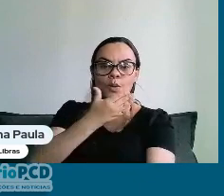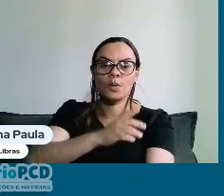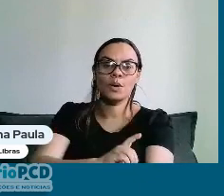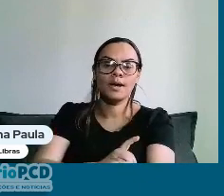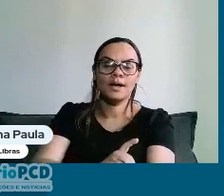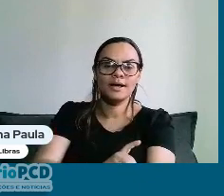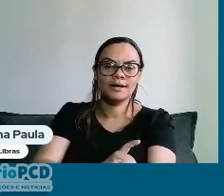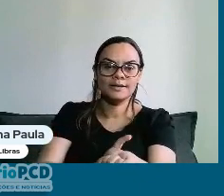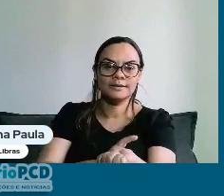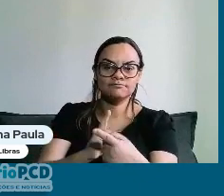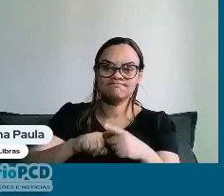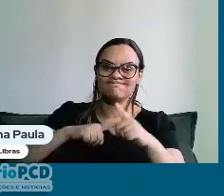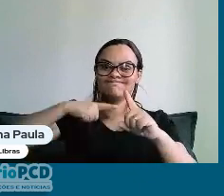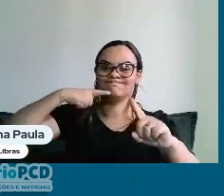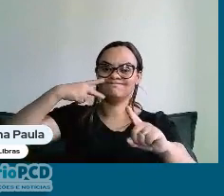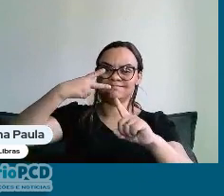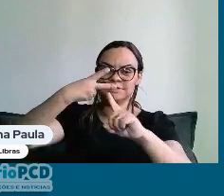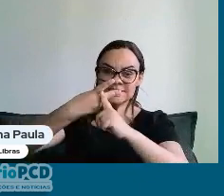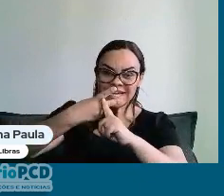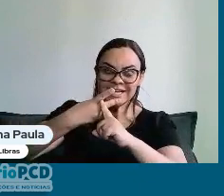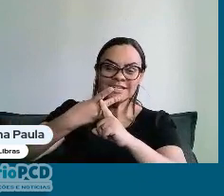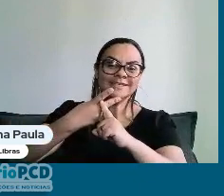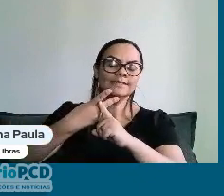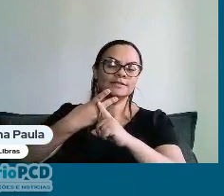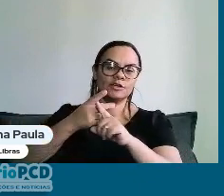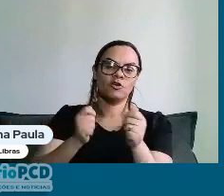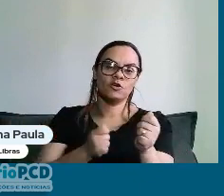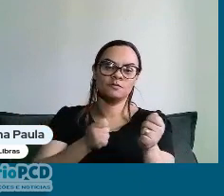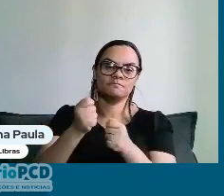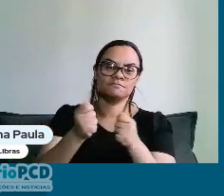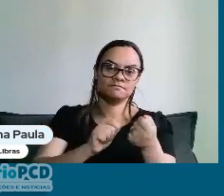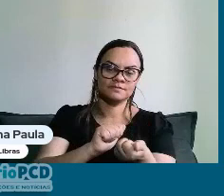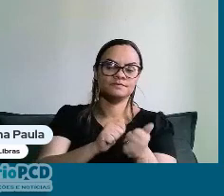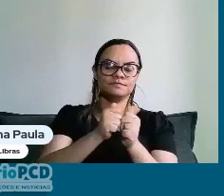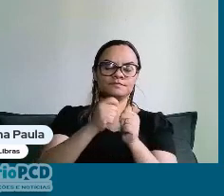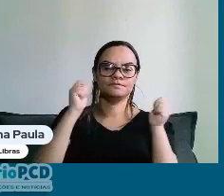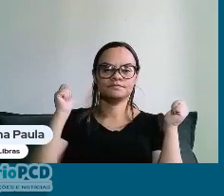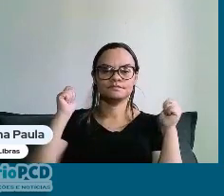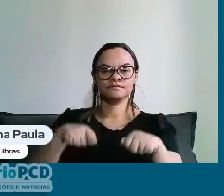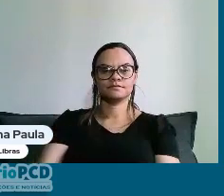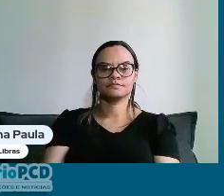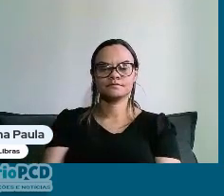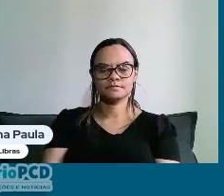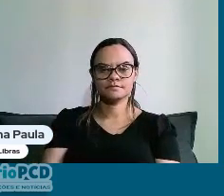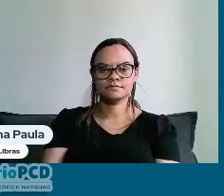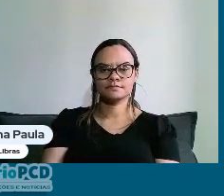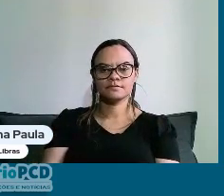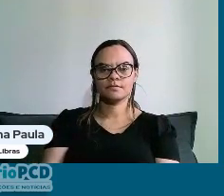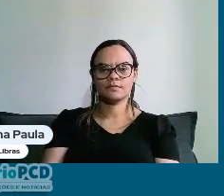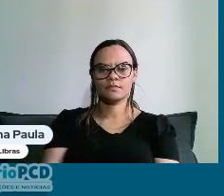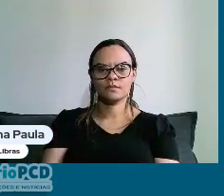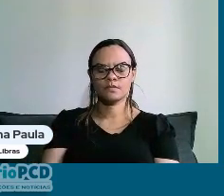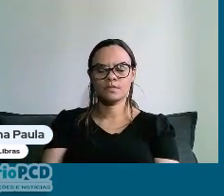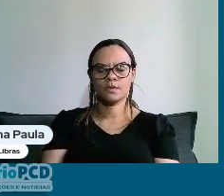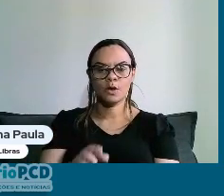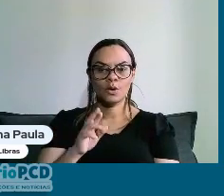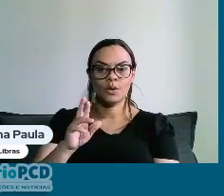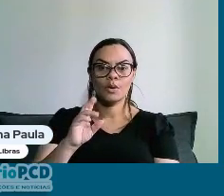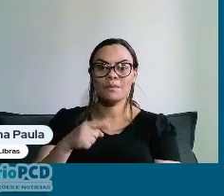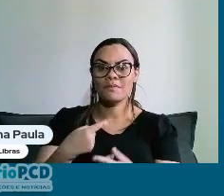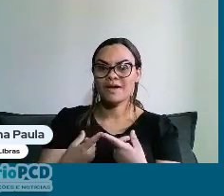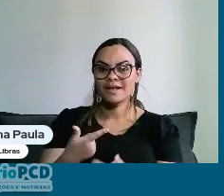cuidado se redobra, né? Então, aí o controle adequado dessas condições de base, da hipertensão e do diabetes, que representam mais